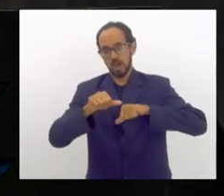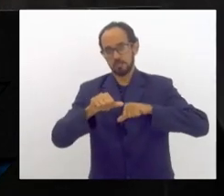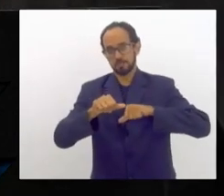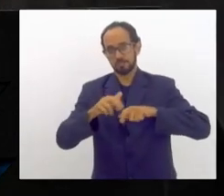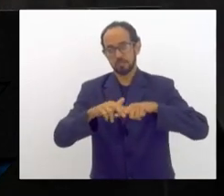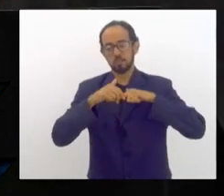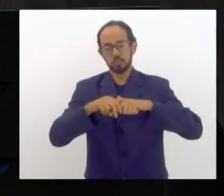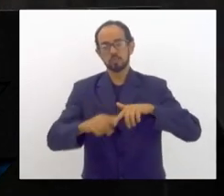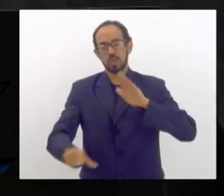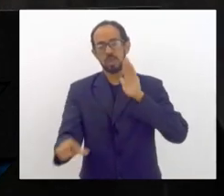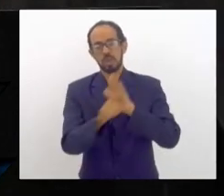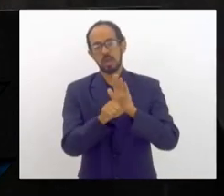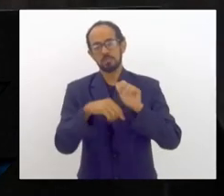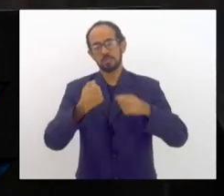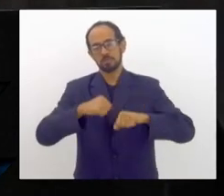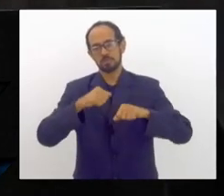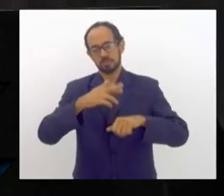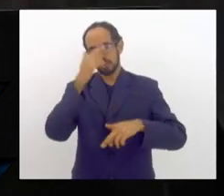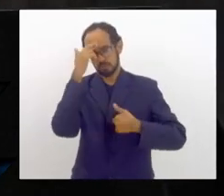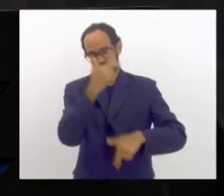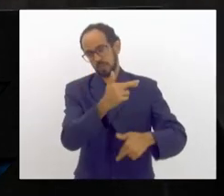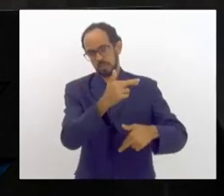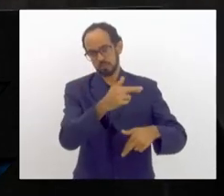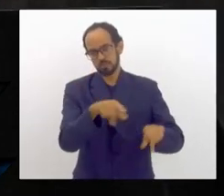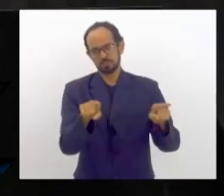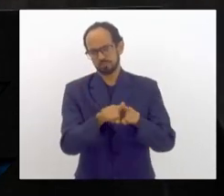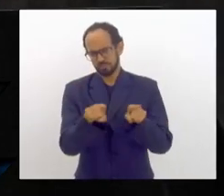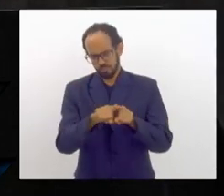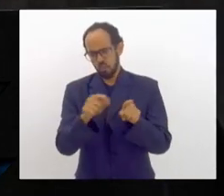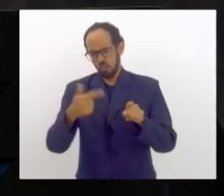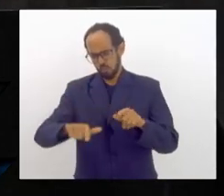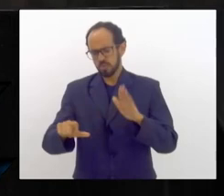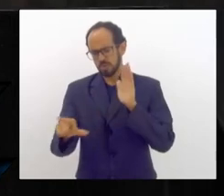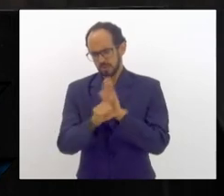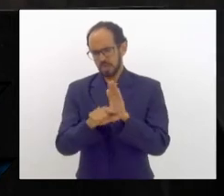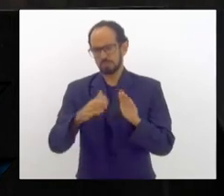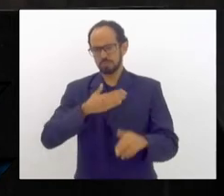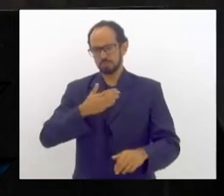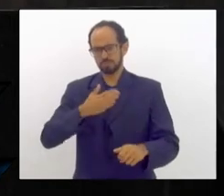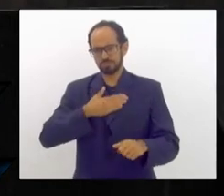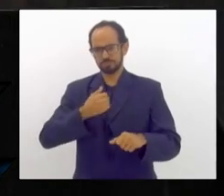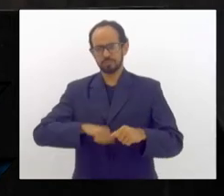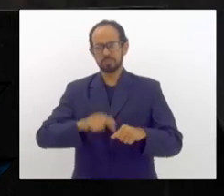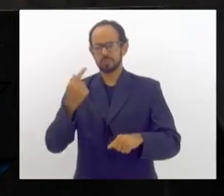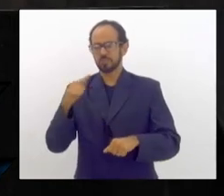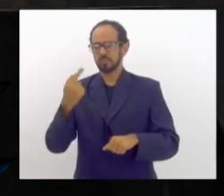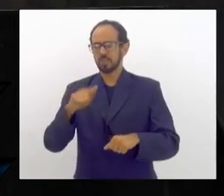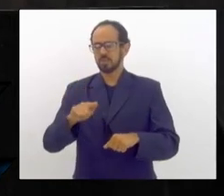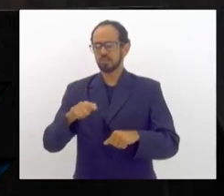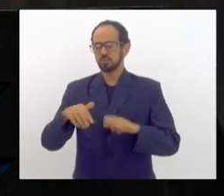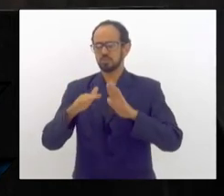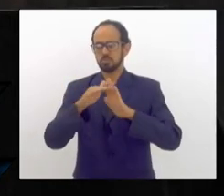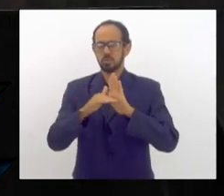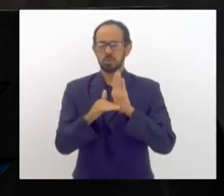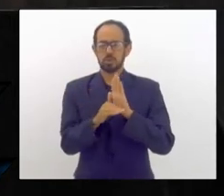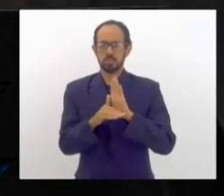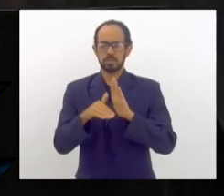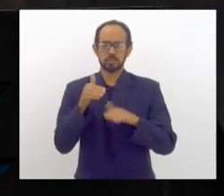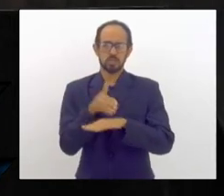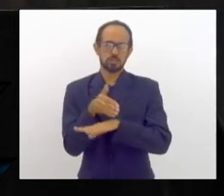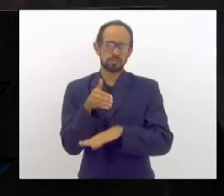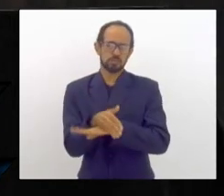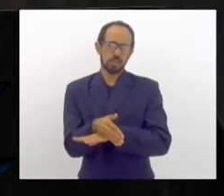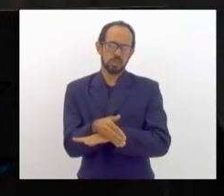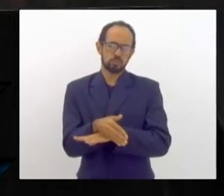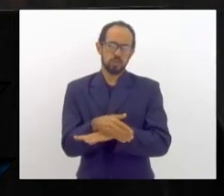ser cumprida. Assim como a outra lei de minha autoria, que garante o Programa Municipal de Acesso à Moradia para a Família Vítima